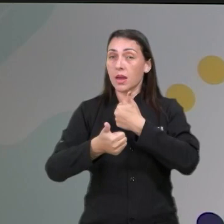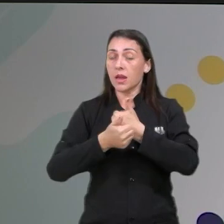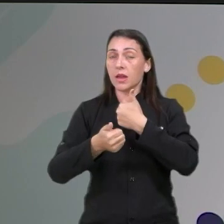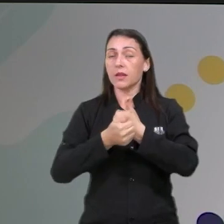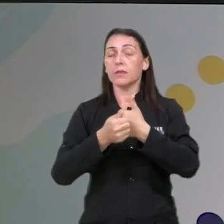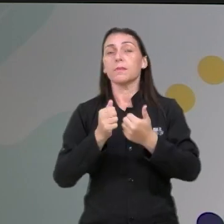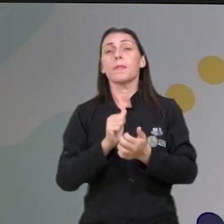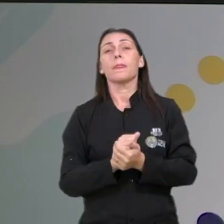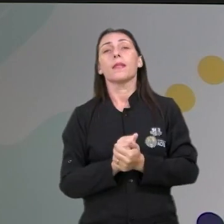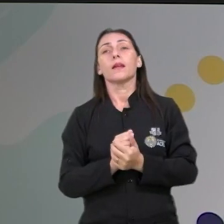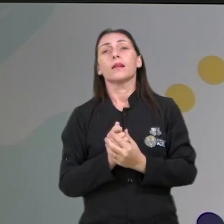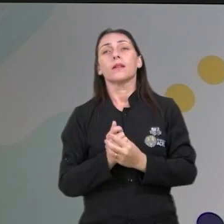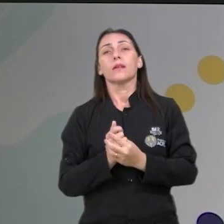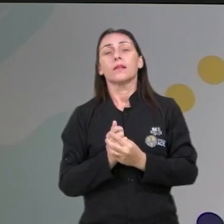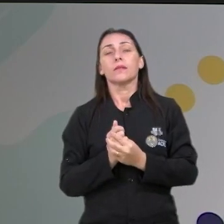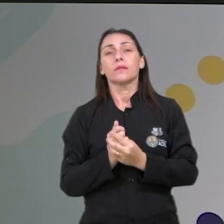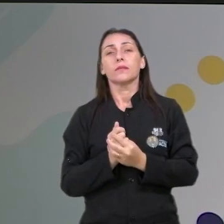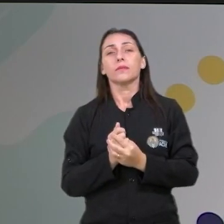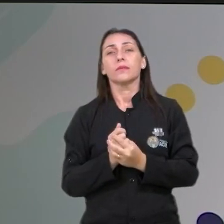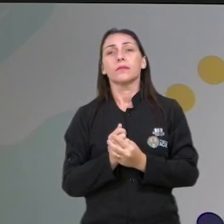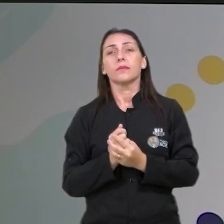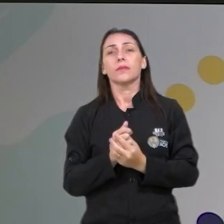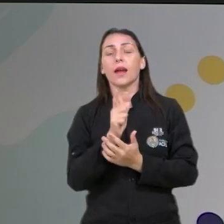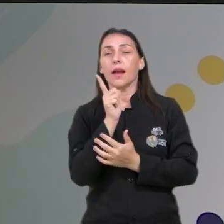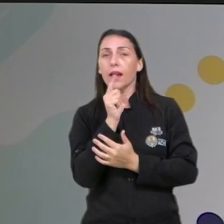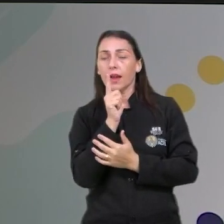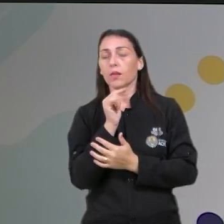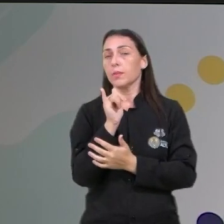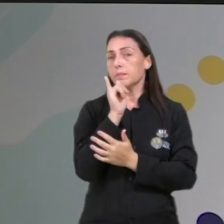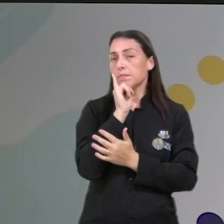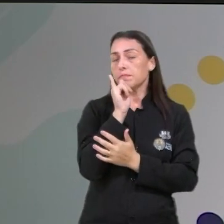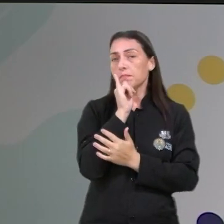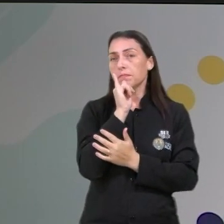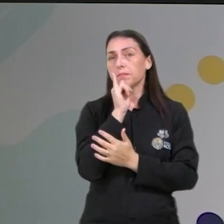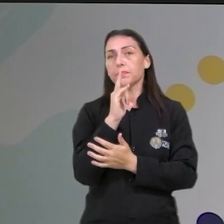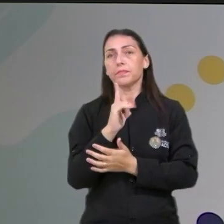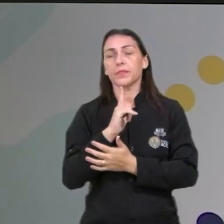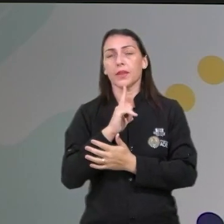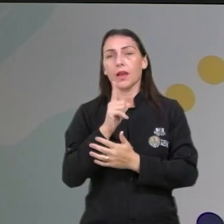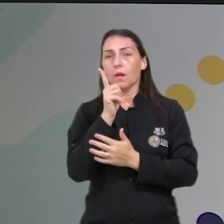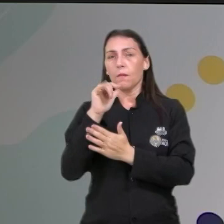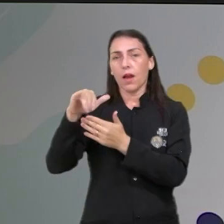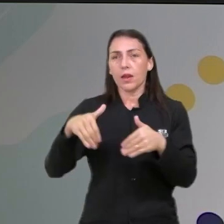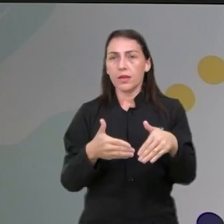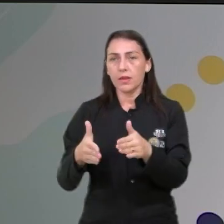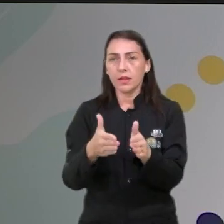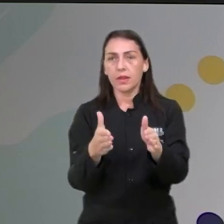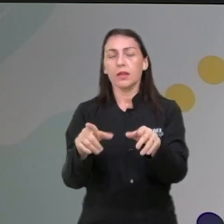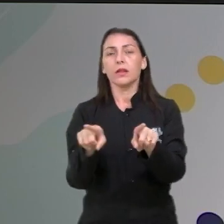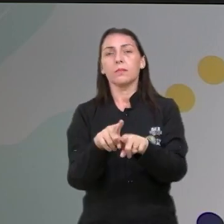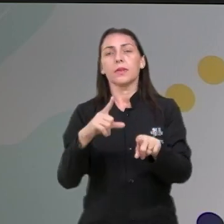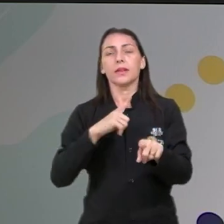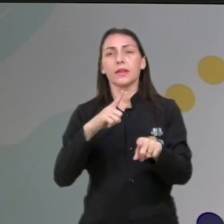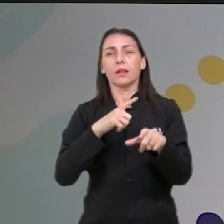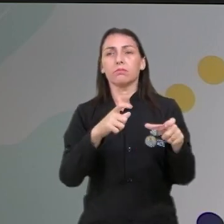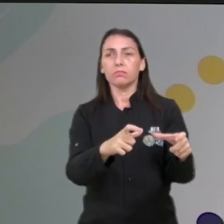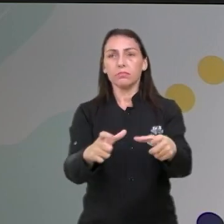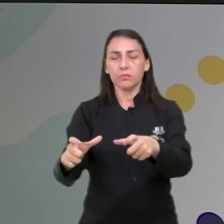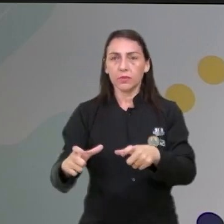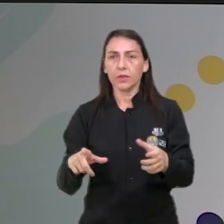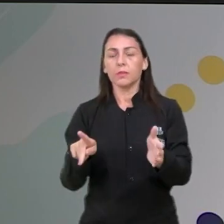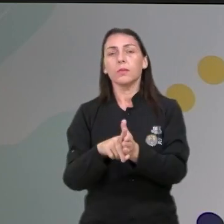ali de qualquer curso d'água, tá? Então, como nós temos aqui muitos rios, então também temos bastante áreas